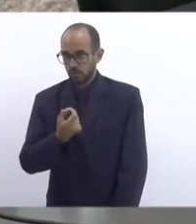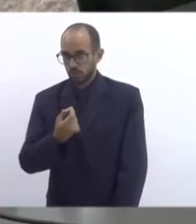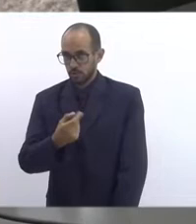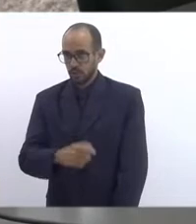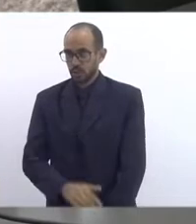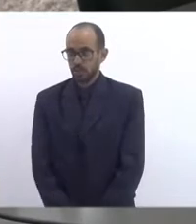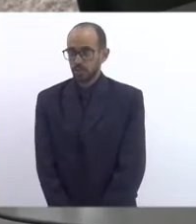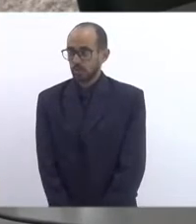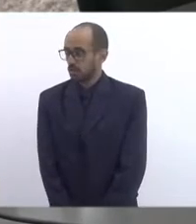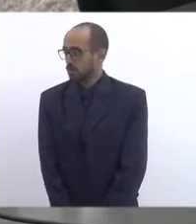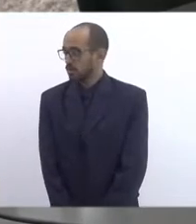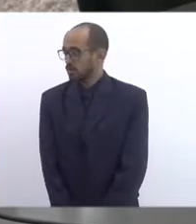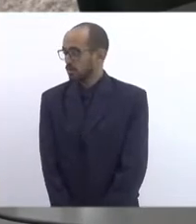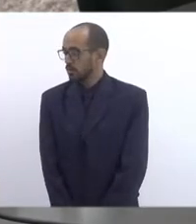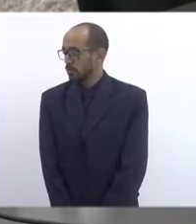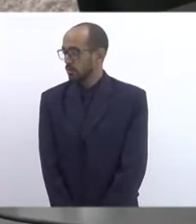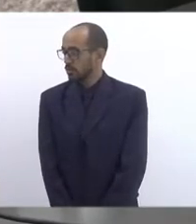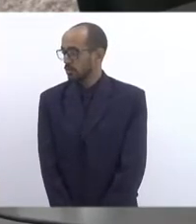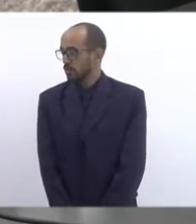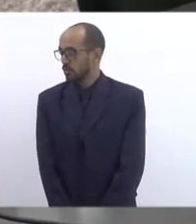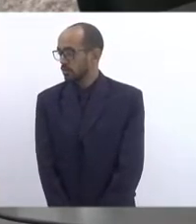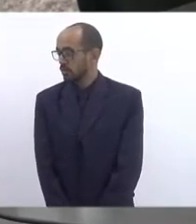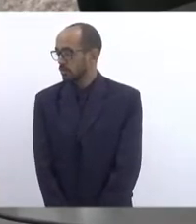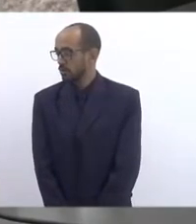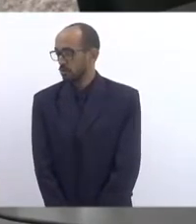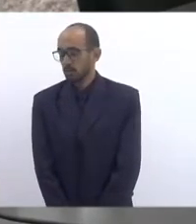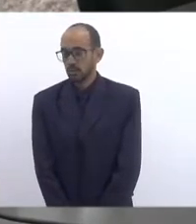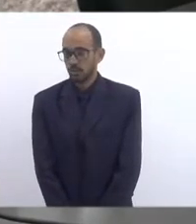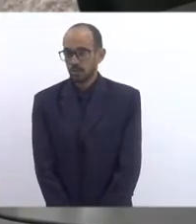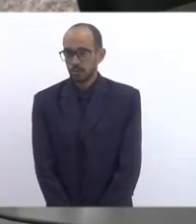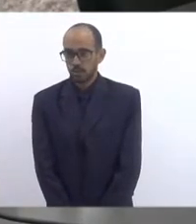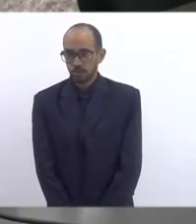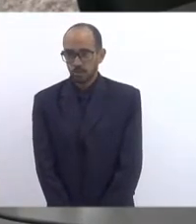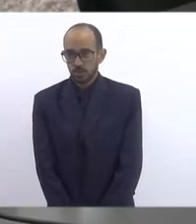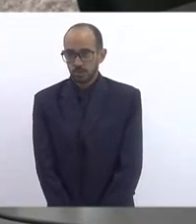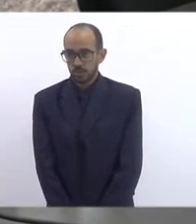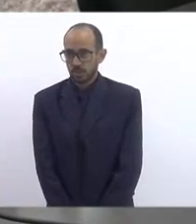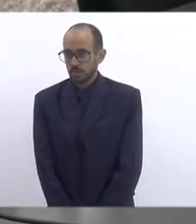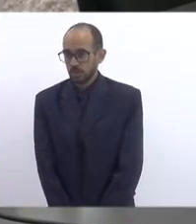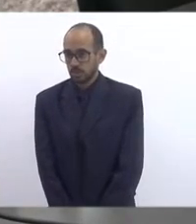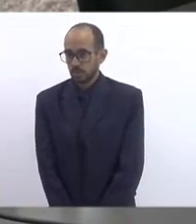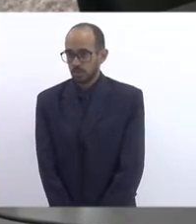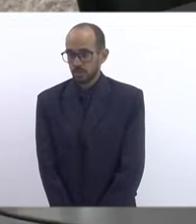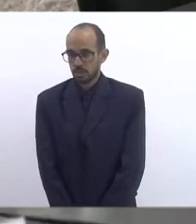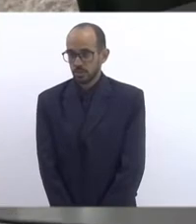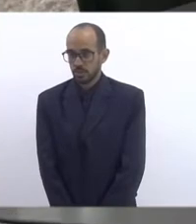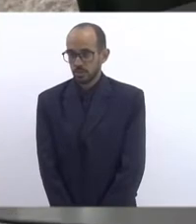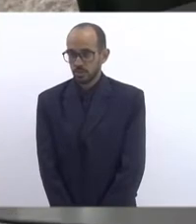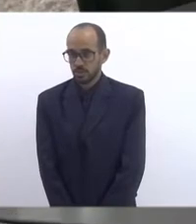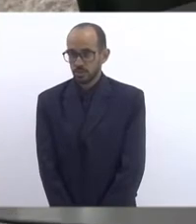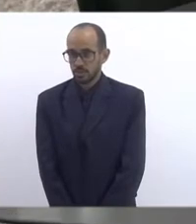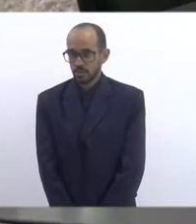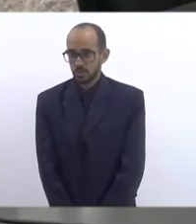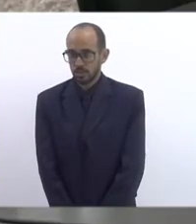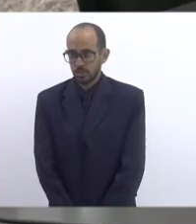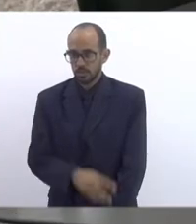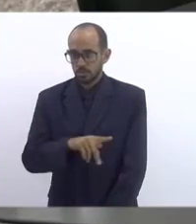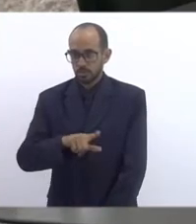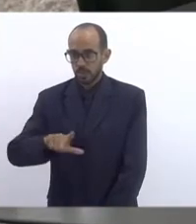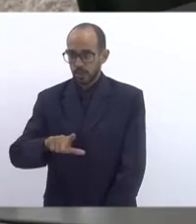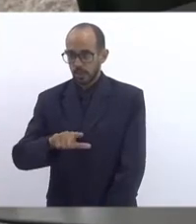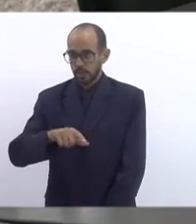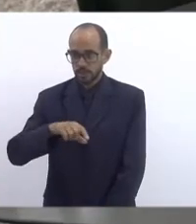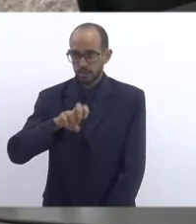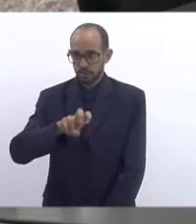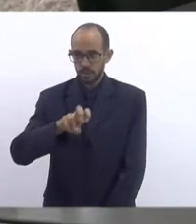É isso? É 20, né? É 20. Prejudicabilidade. Projeto de lei número